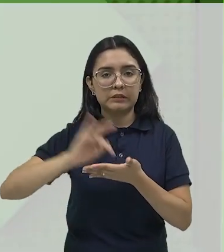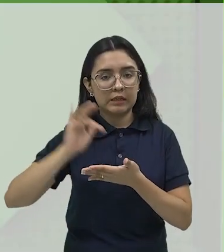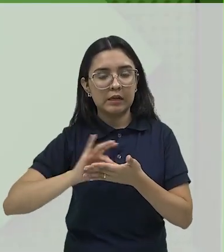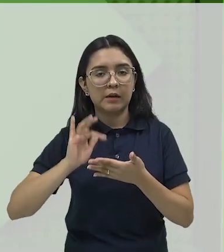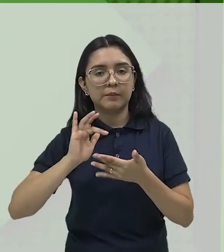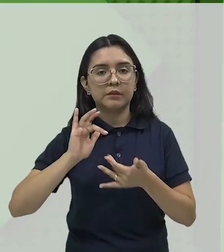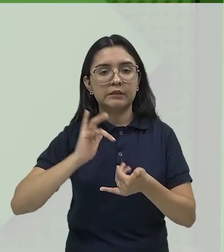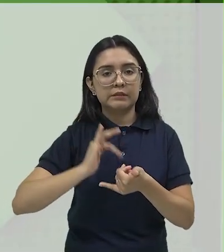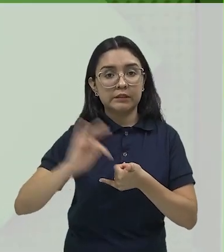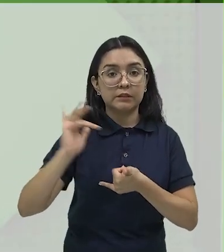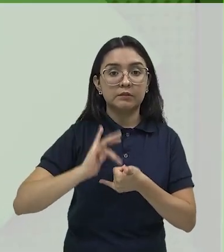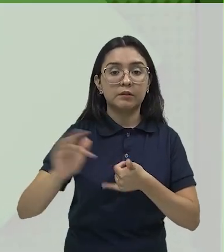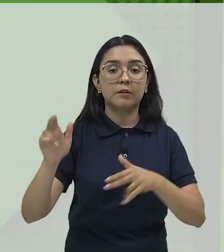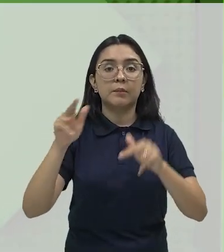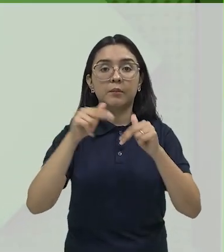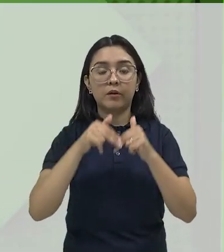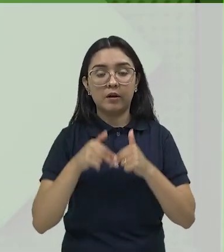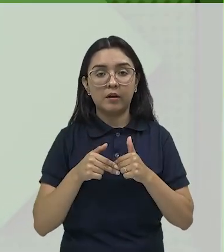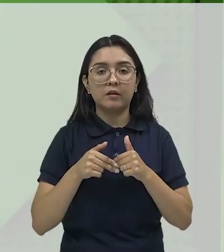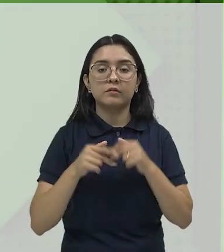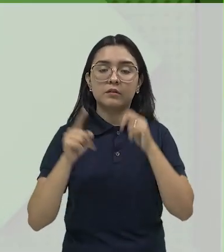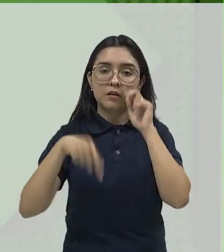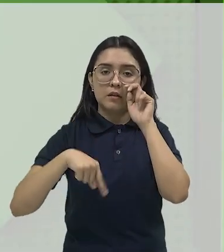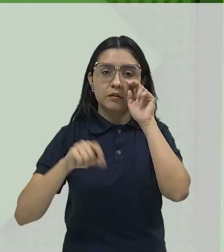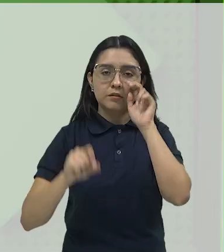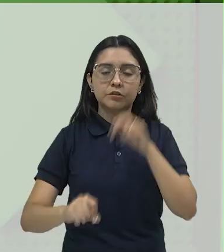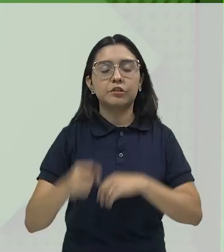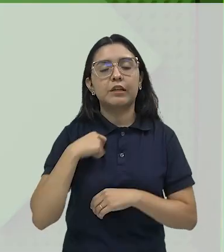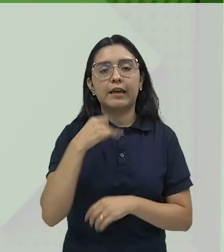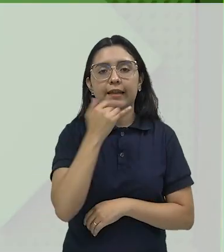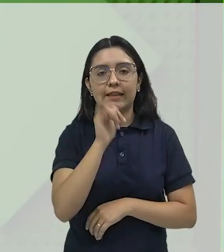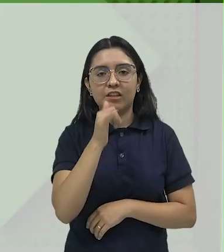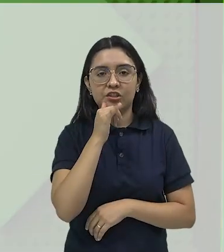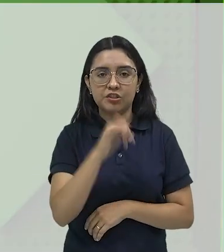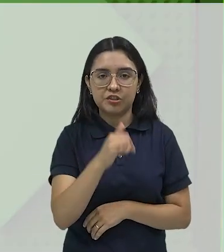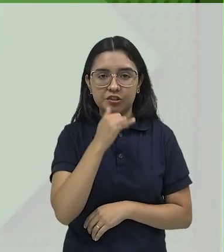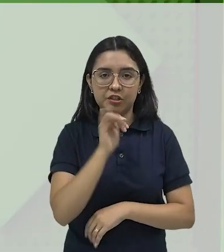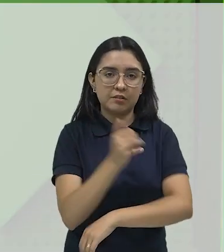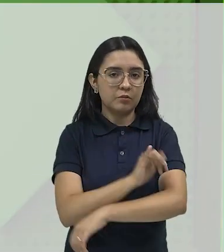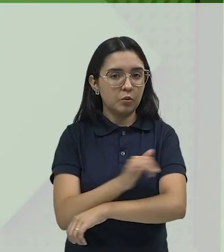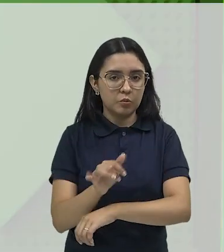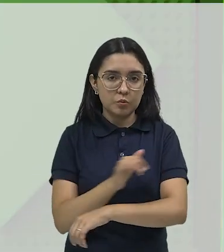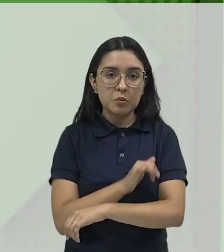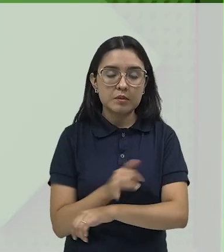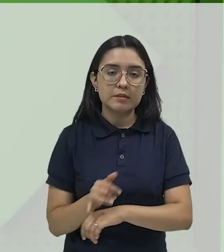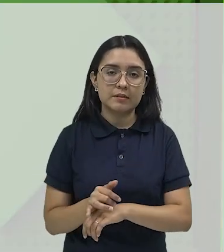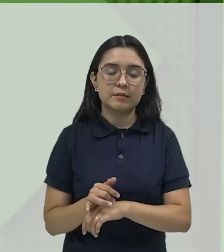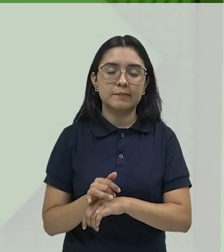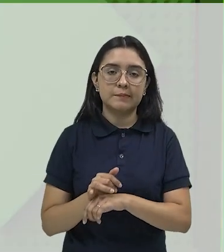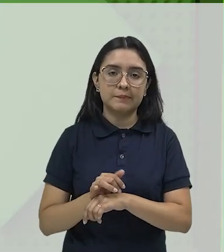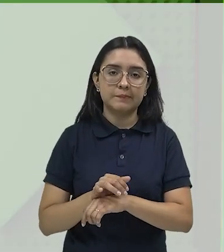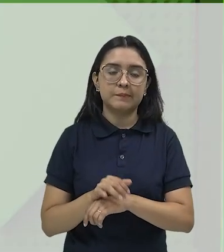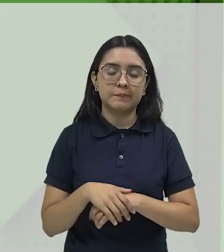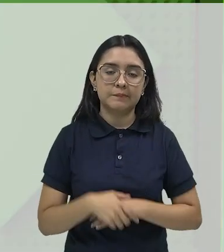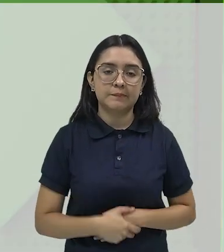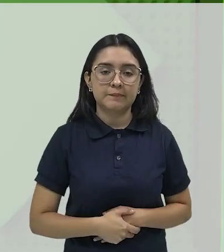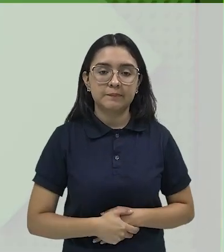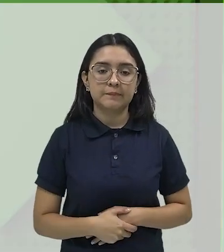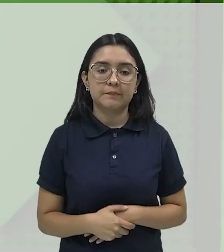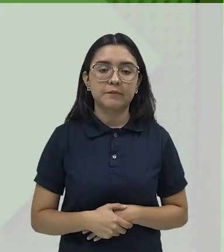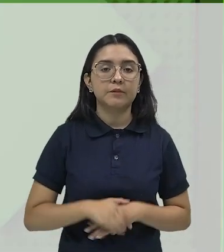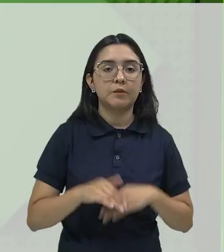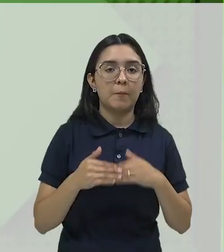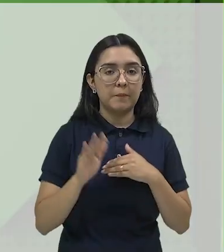Porque eles, por essa função de conduzir, né, facilmente a eletricidade, eles são